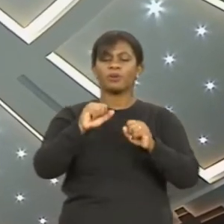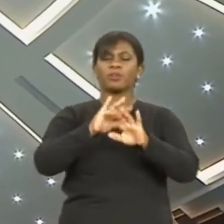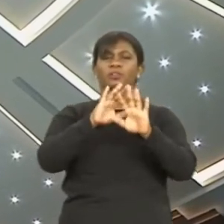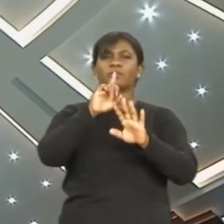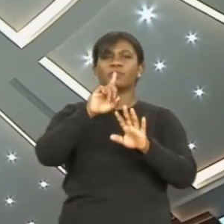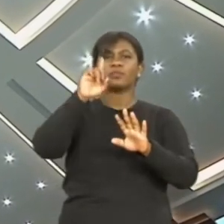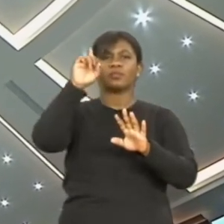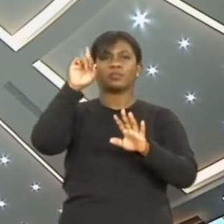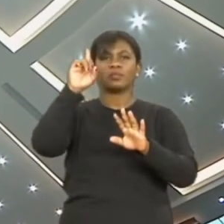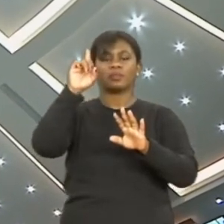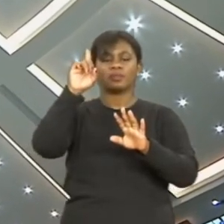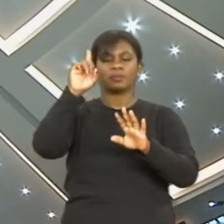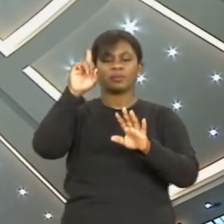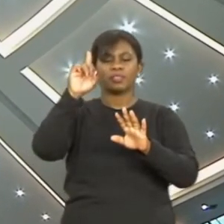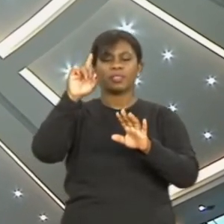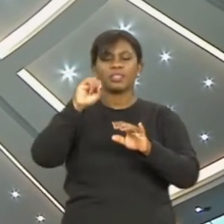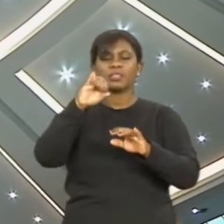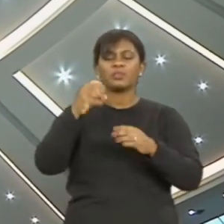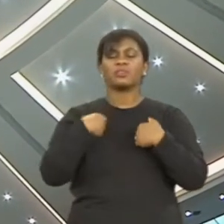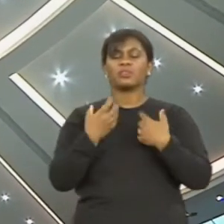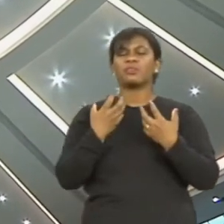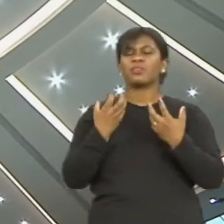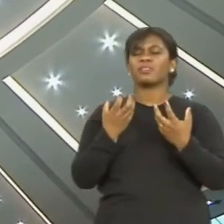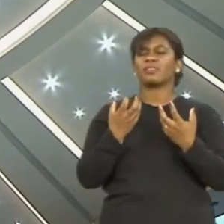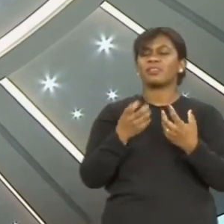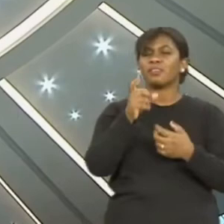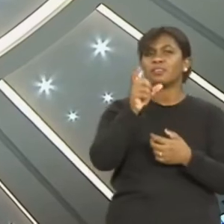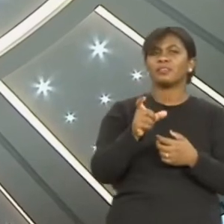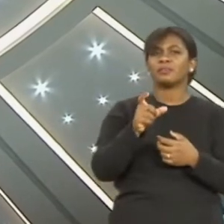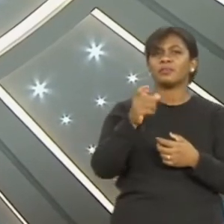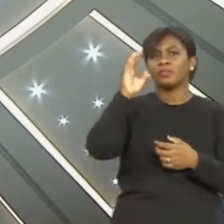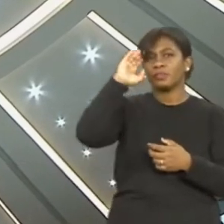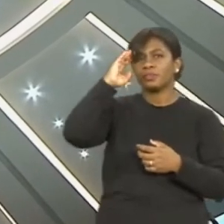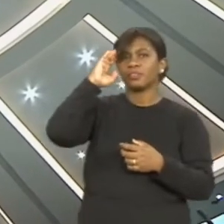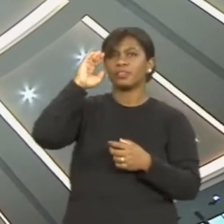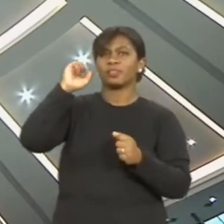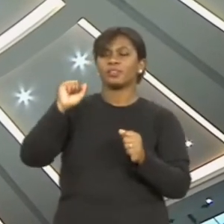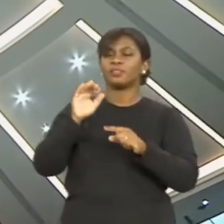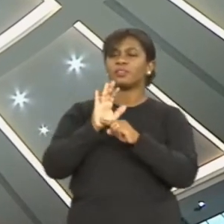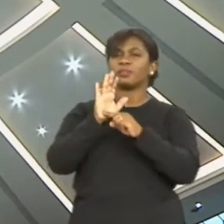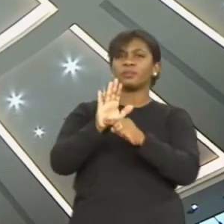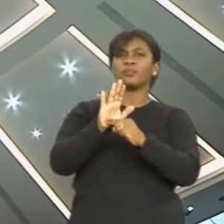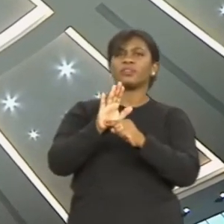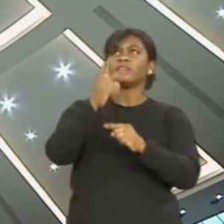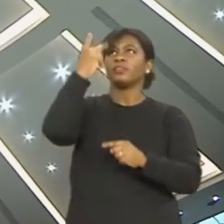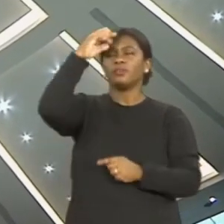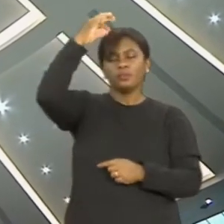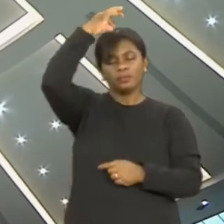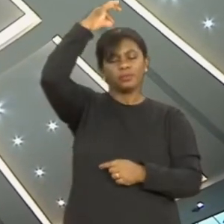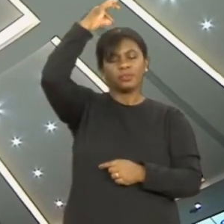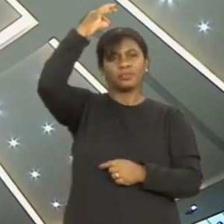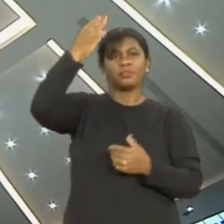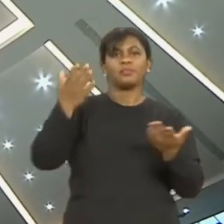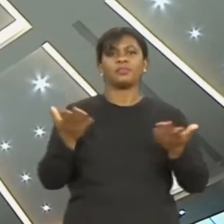exalta. E é isso que eu quero, que essa pessoa entenda, ela seja revelada, que o teu Espírito agora, meu